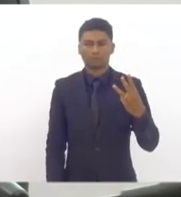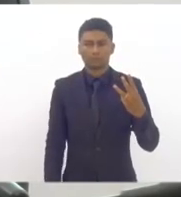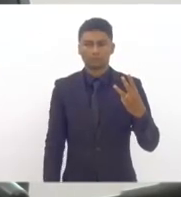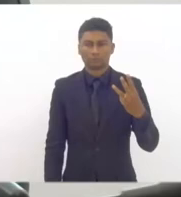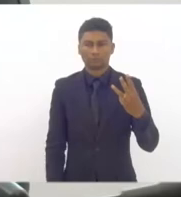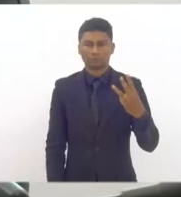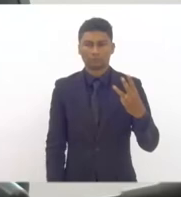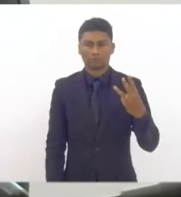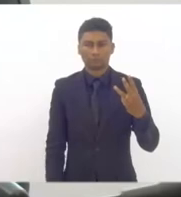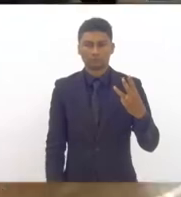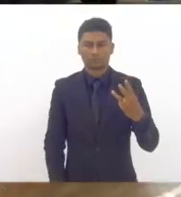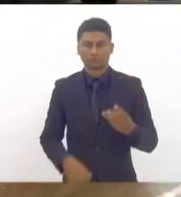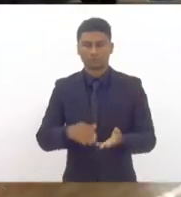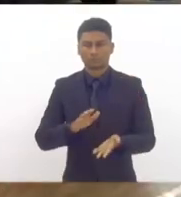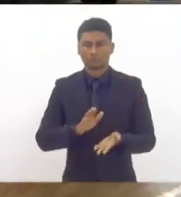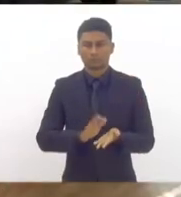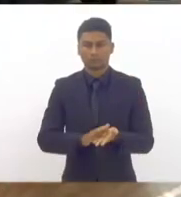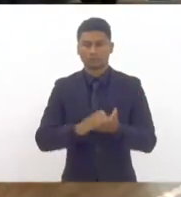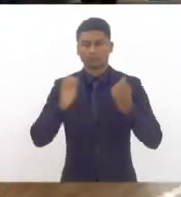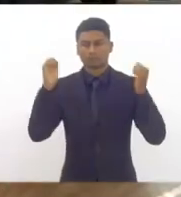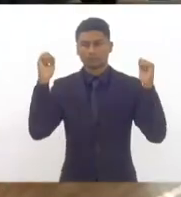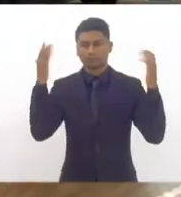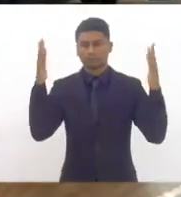Como suplente.